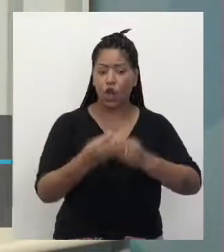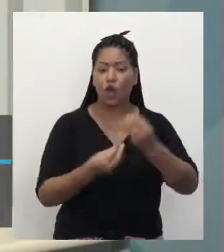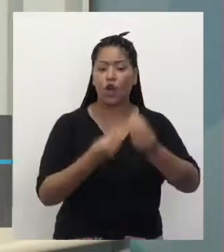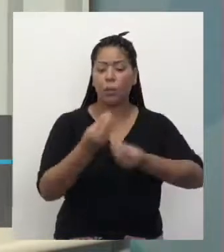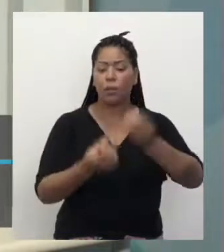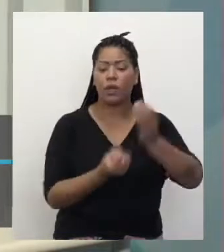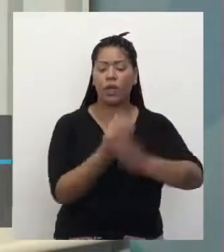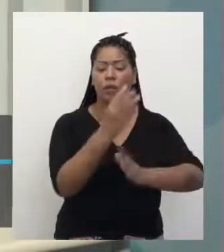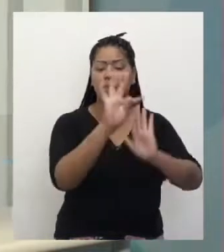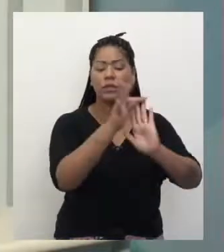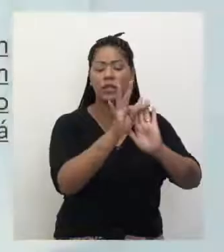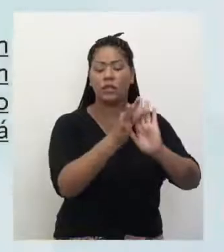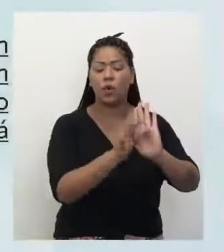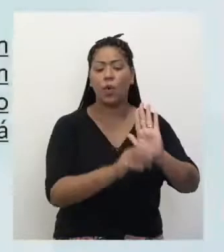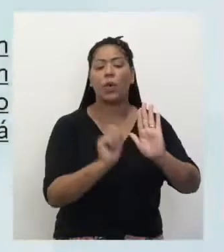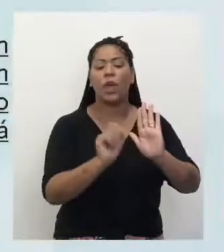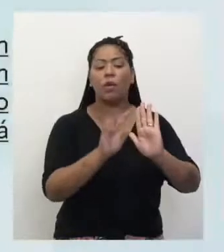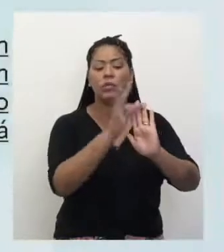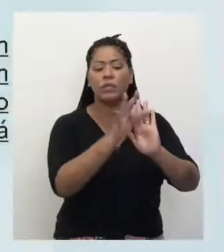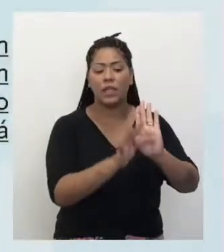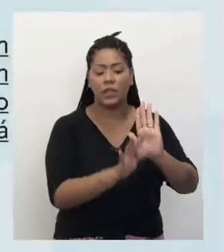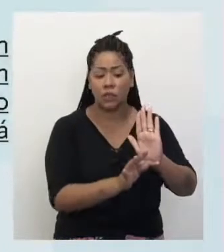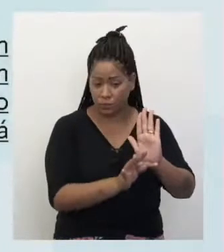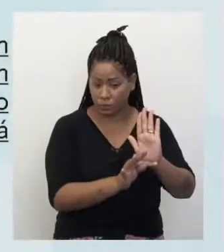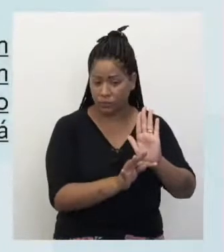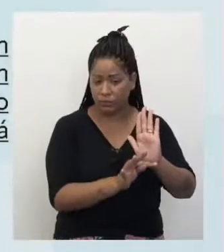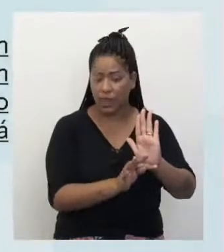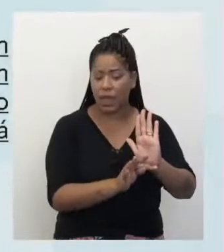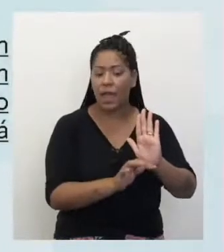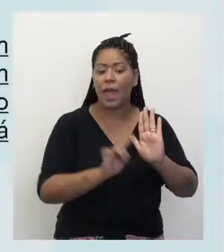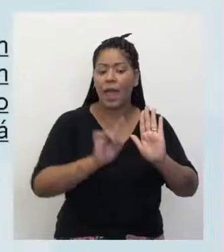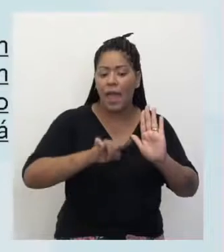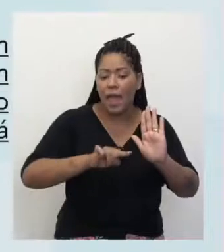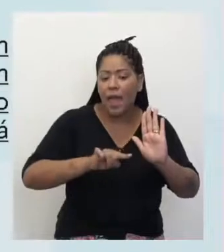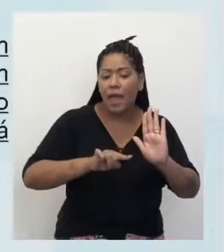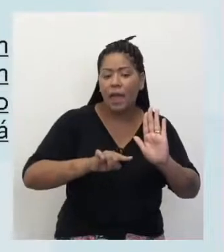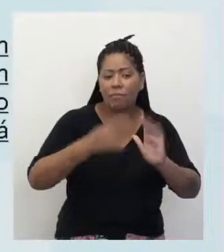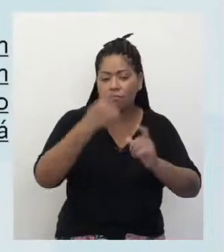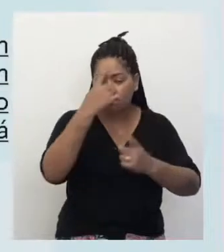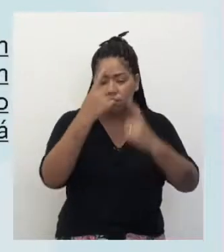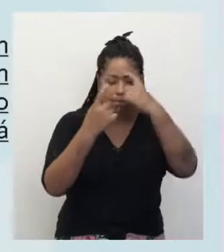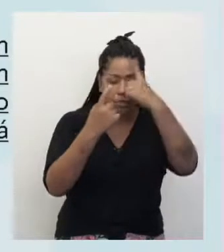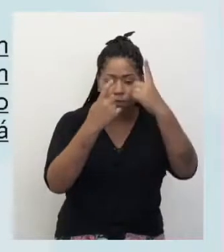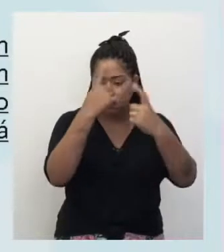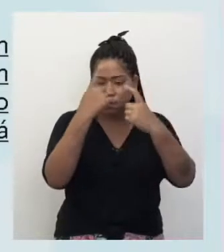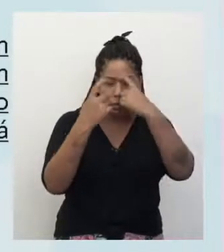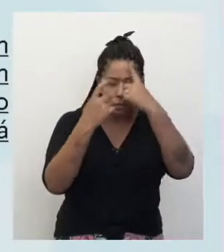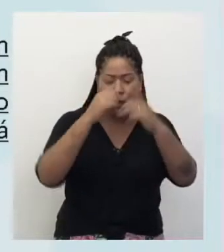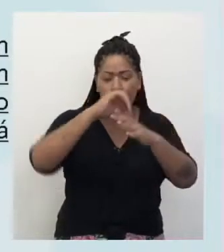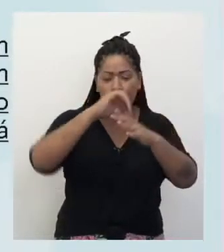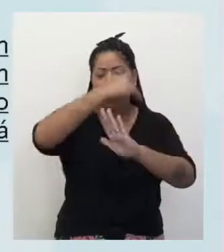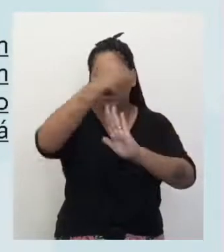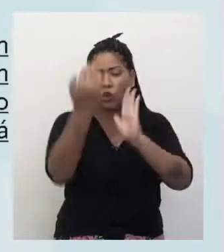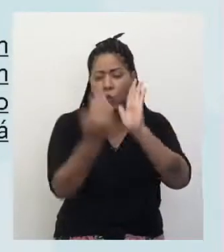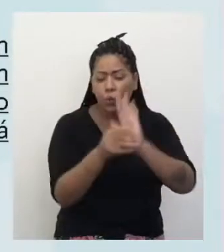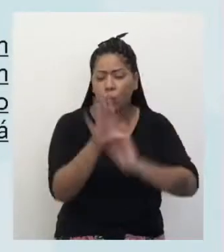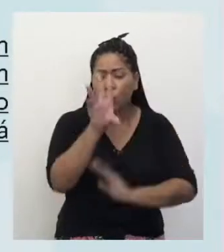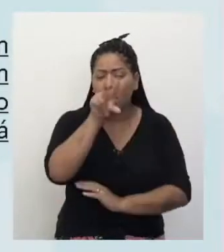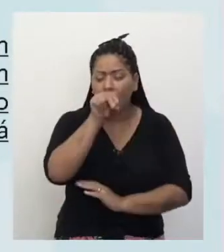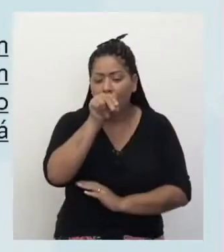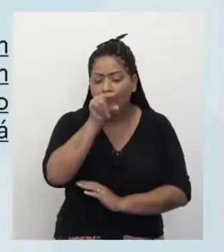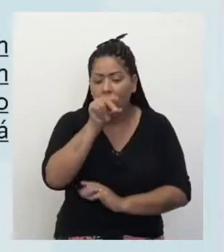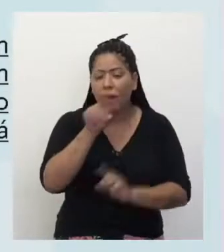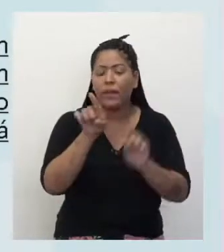lá. Texto. O que é um texto? Texto é construir ideias. Texto é todo enunciado verbal ou